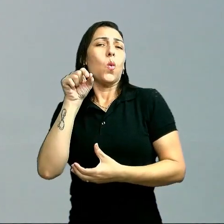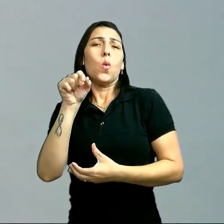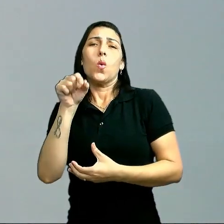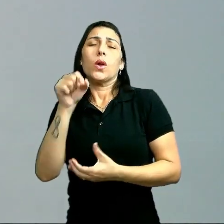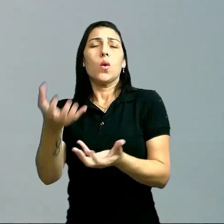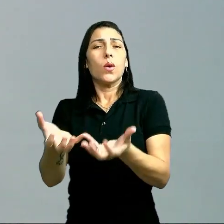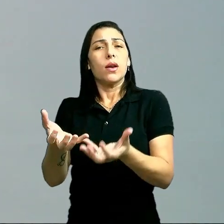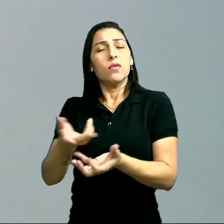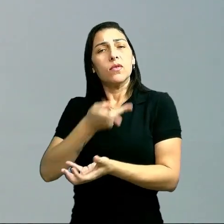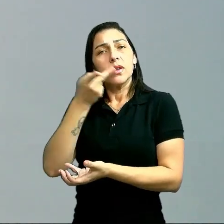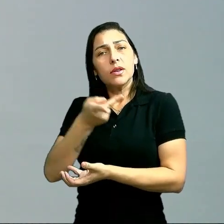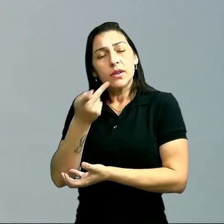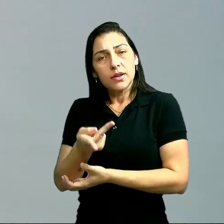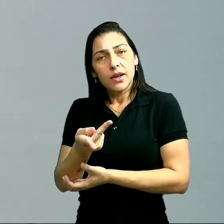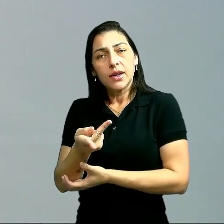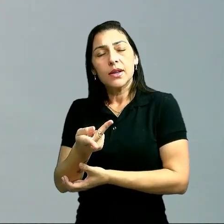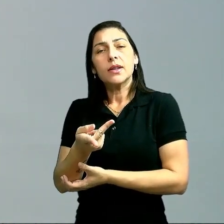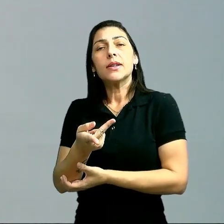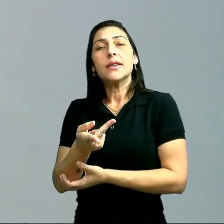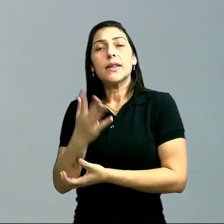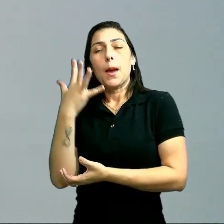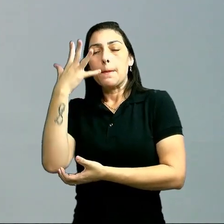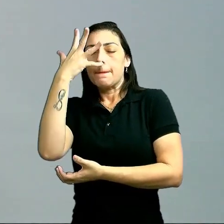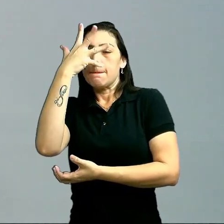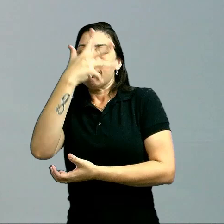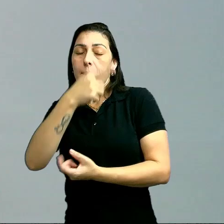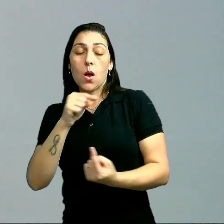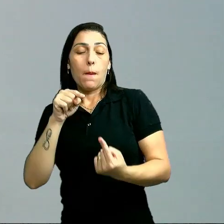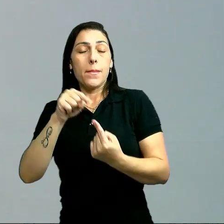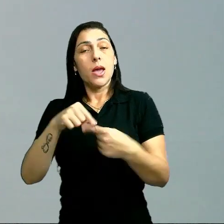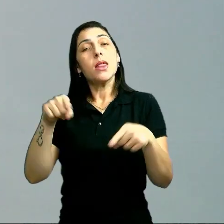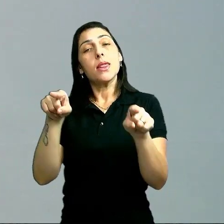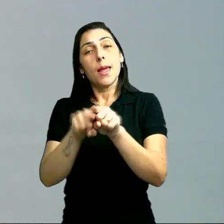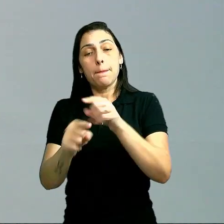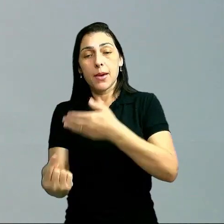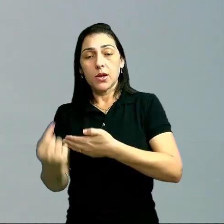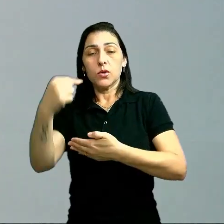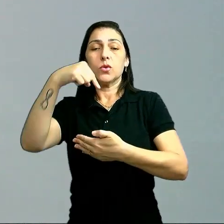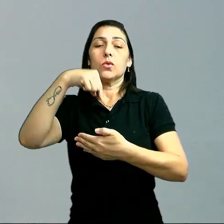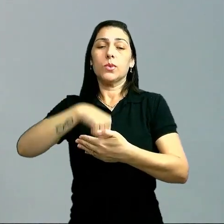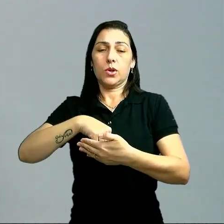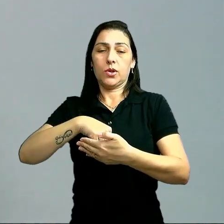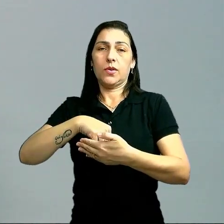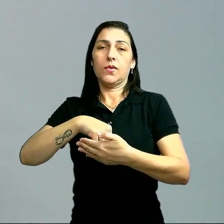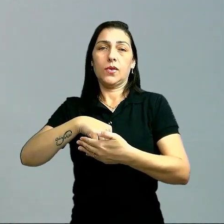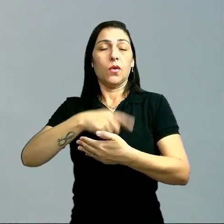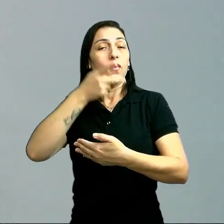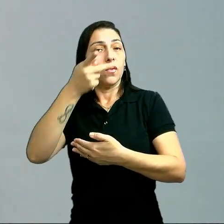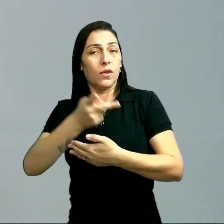estou querendo dizer com isso, quando eu digo que a beleza é objetiva e ela é subjetiva?